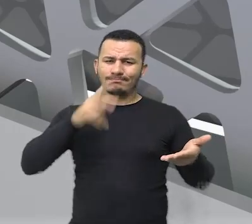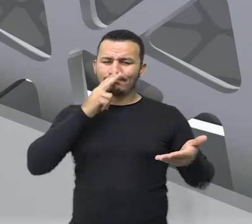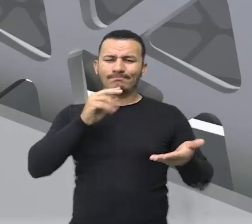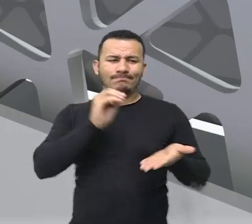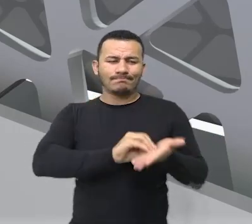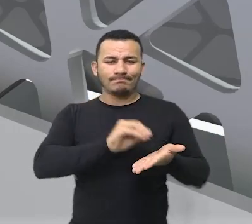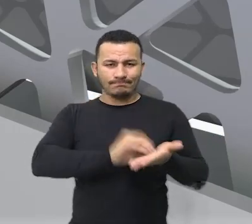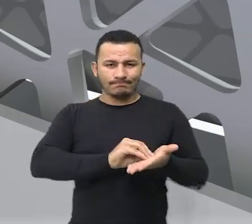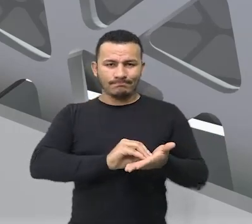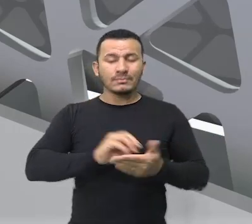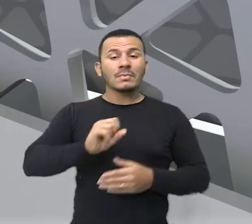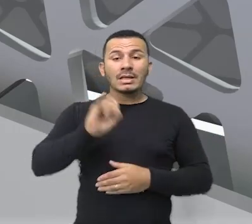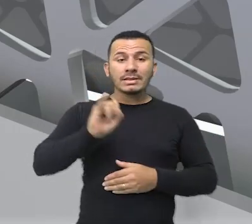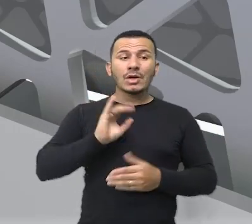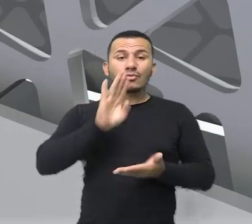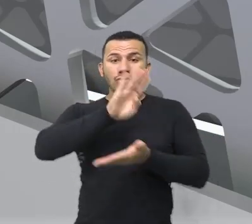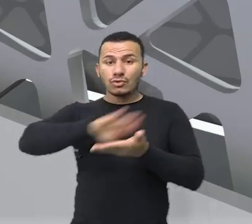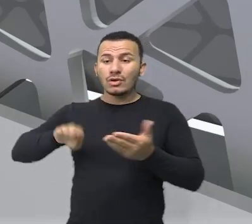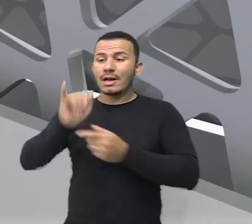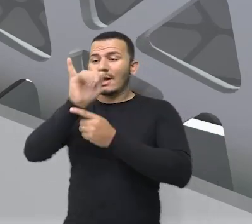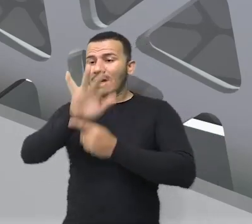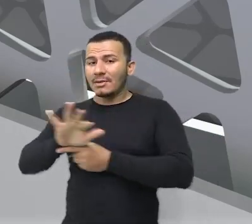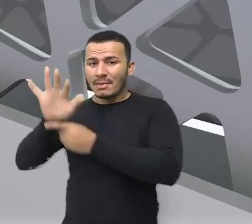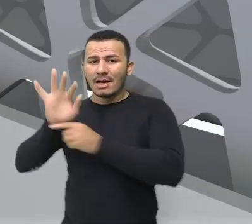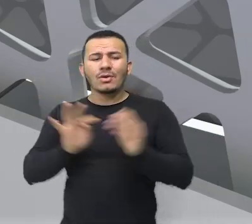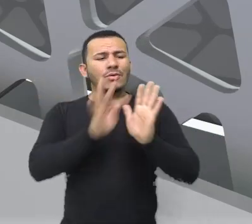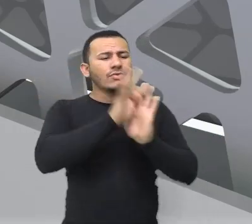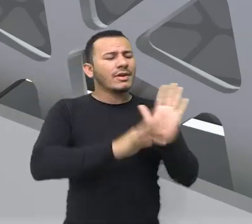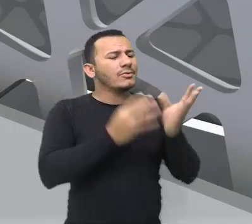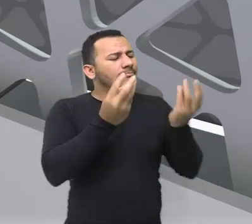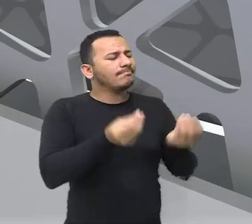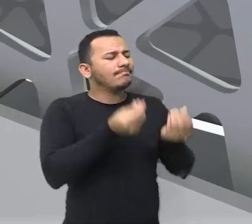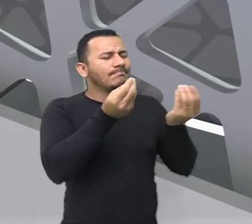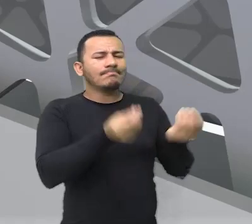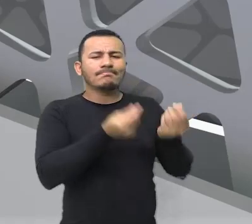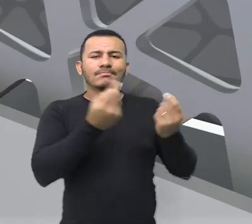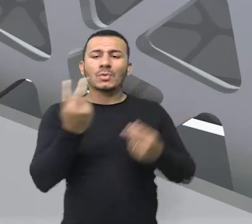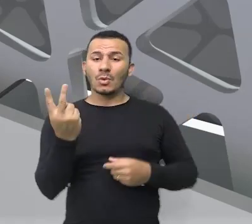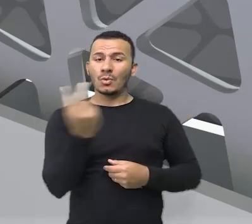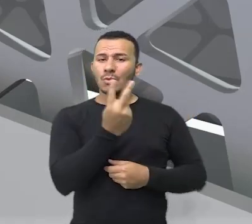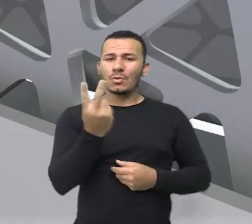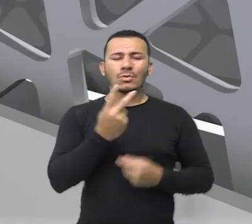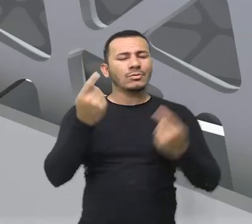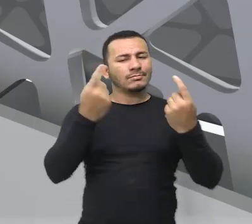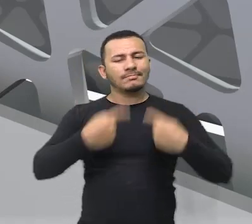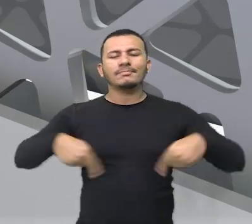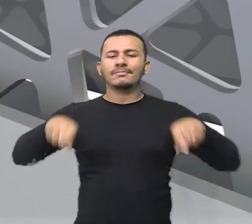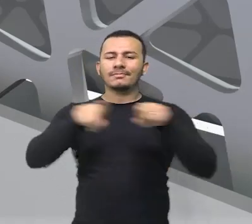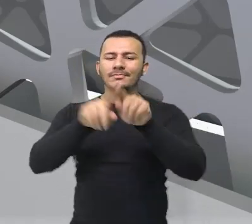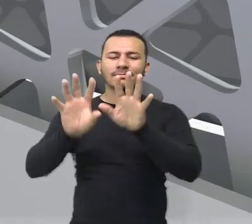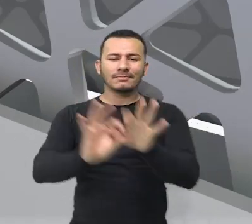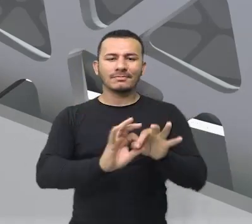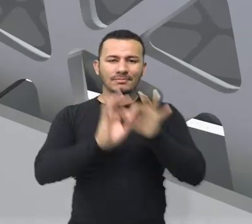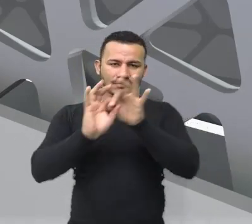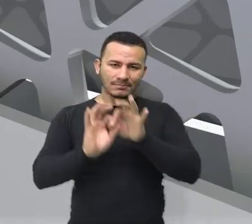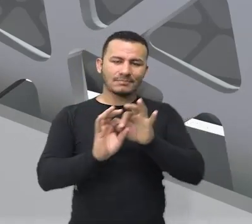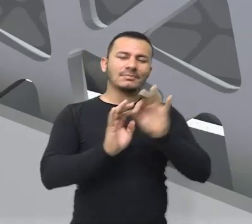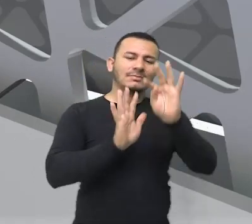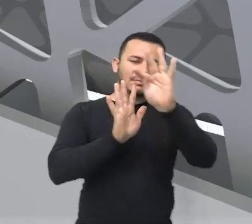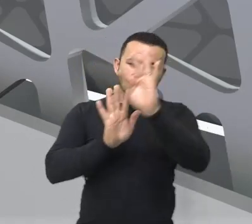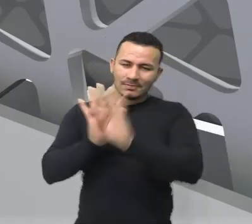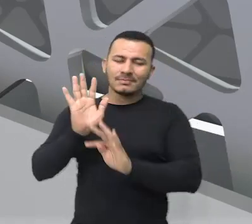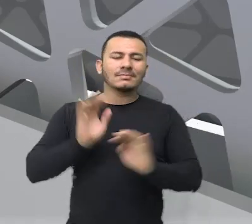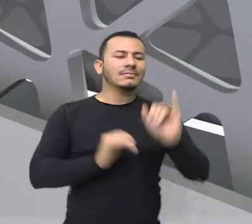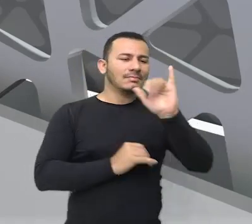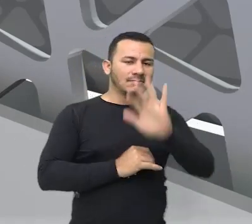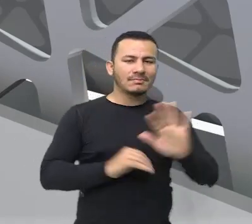verbal, os desenhos, as cores e tudo mais, o texto também perde o seu sentido. Eu preciso dos dois aspectos, o verbal e o não